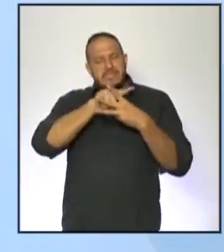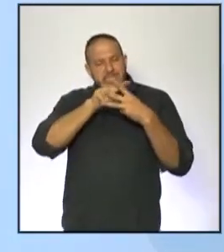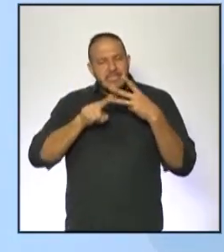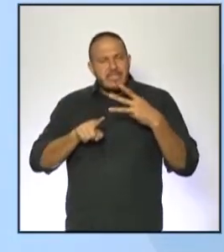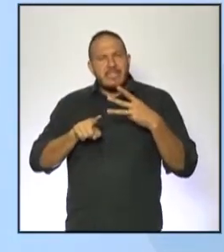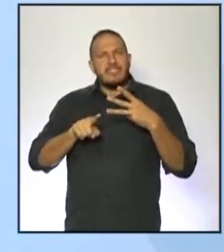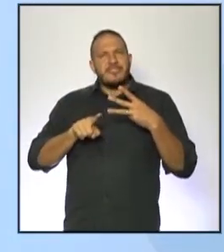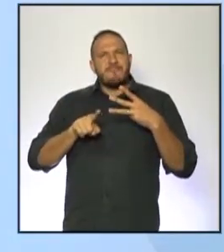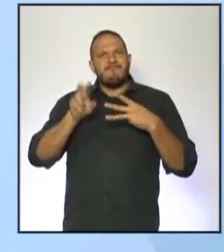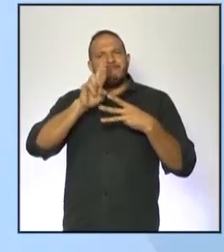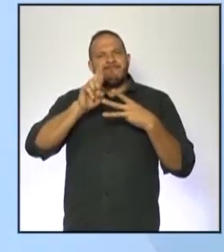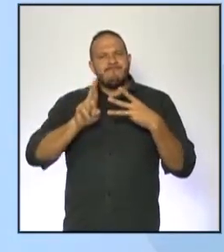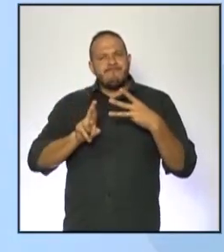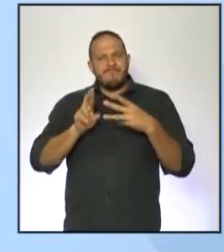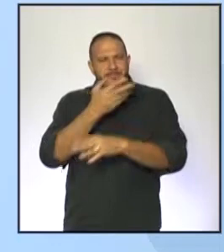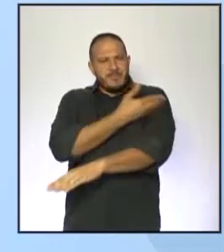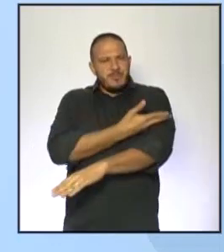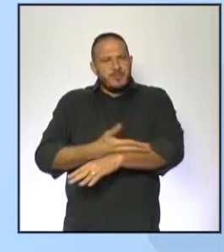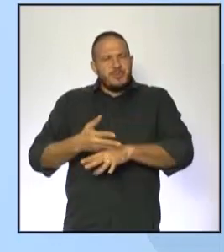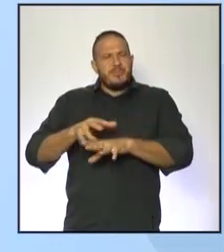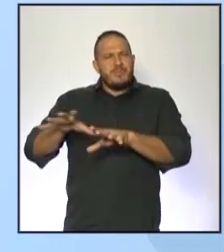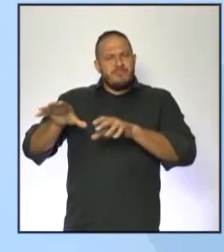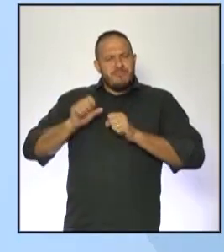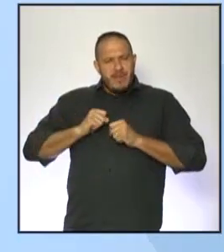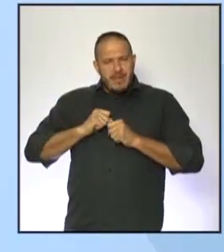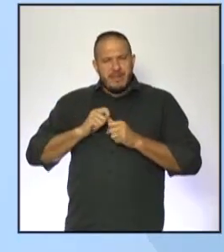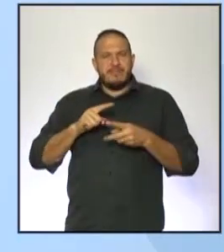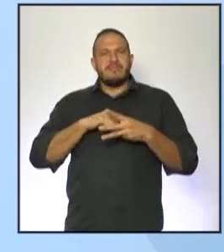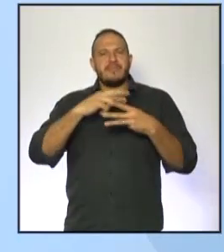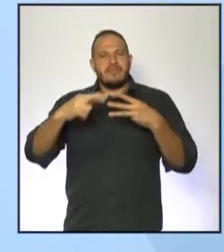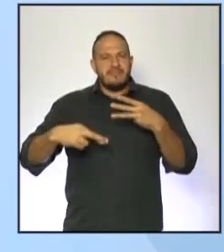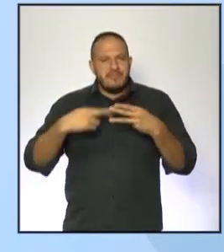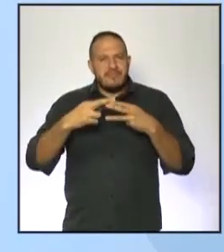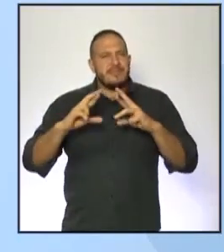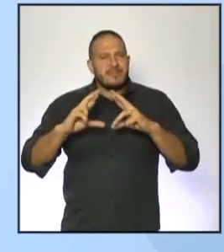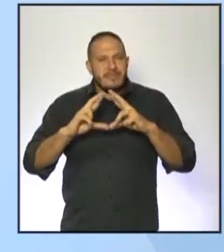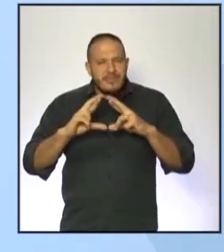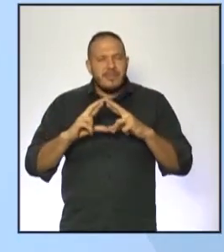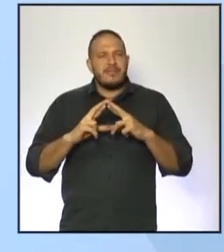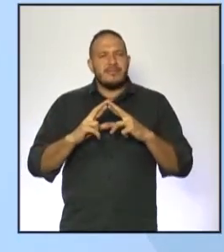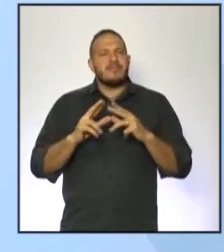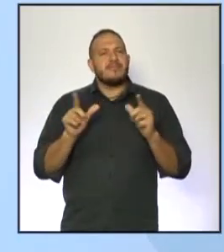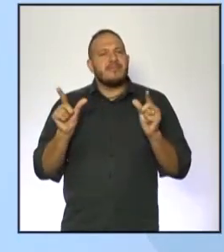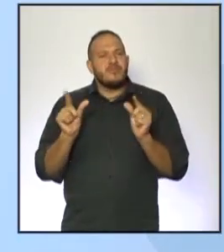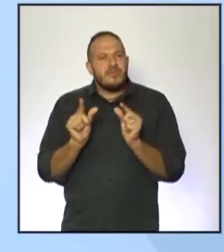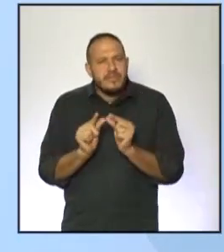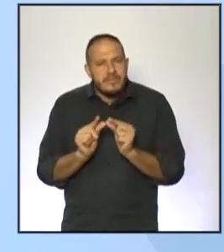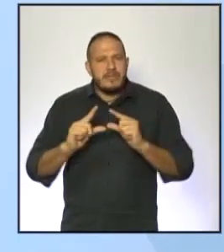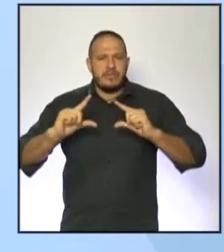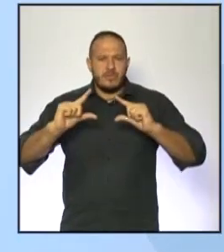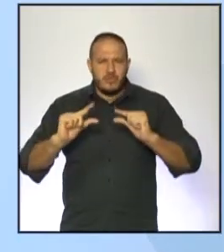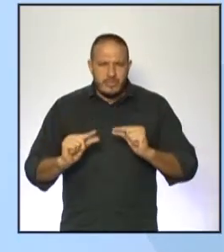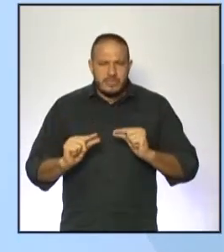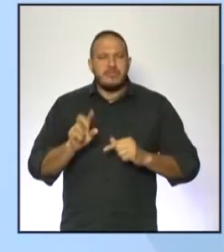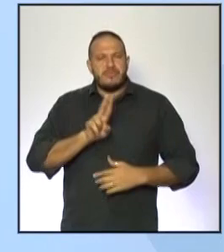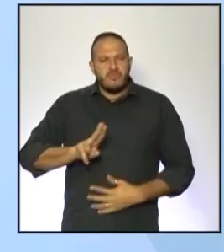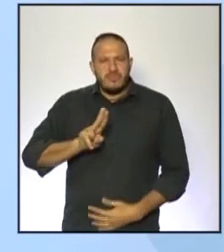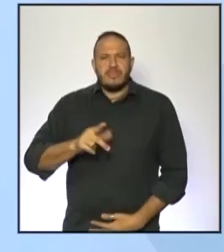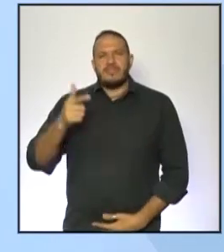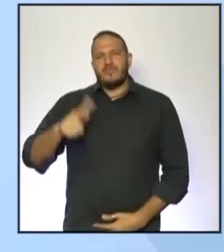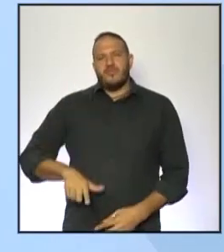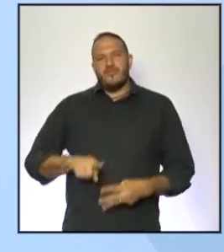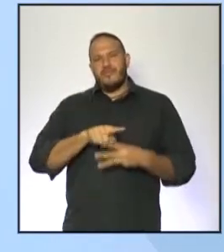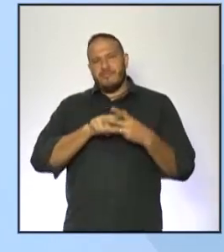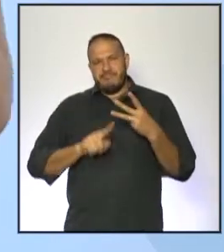R's: reciclar, reduzir e reutilizar. O nosso planeta ele vem sofrendo